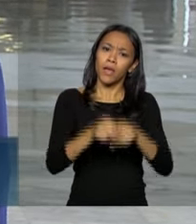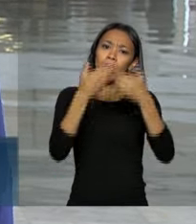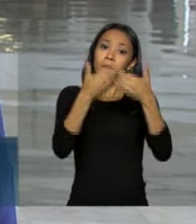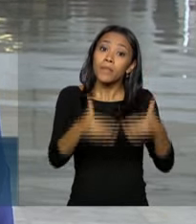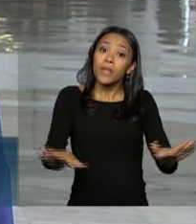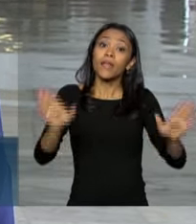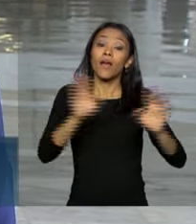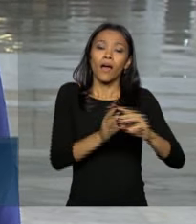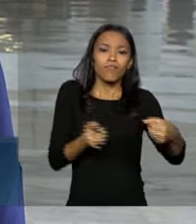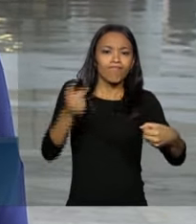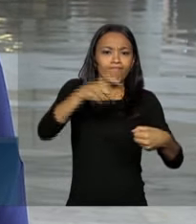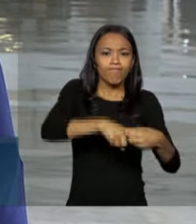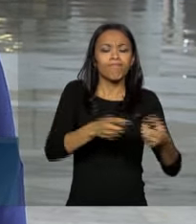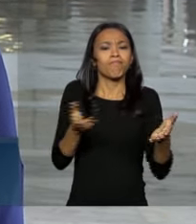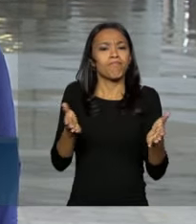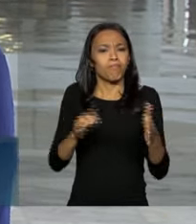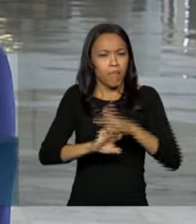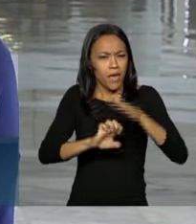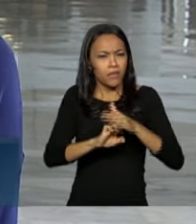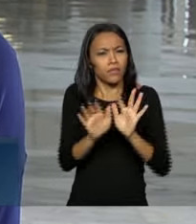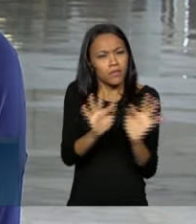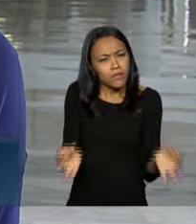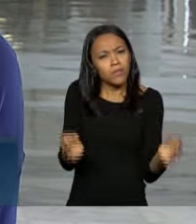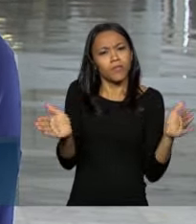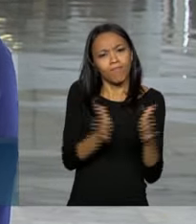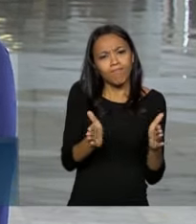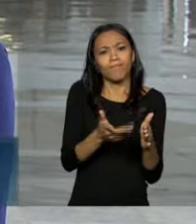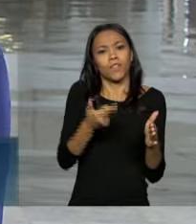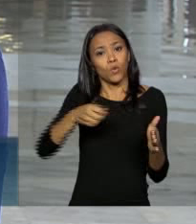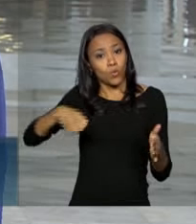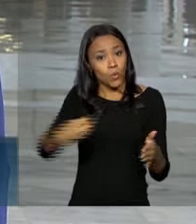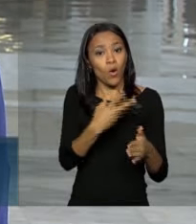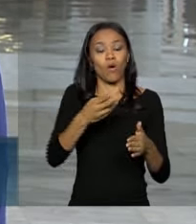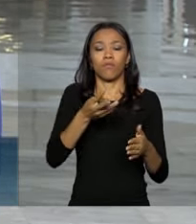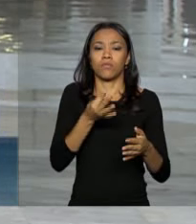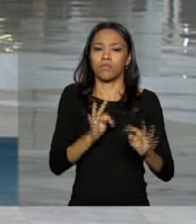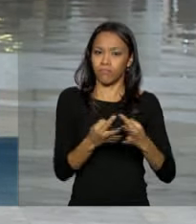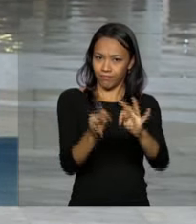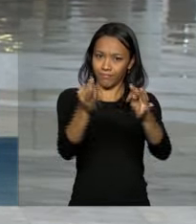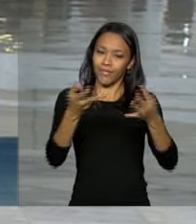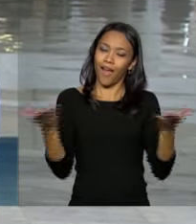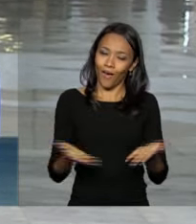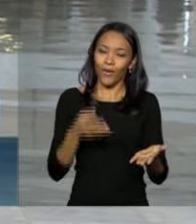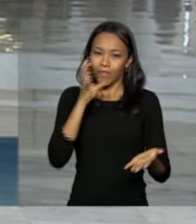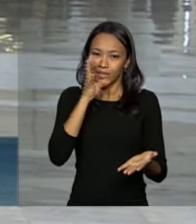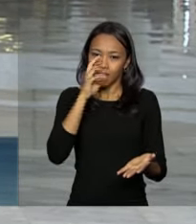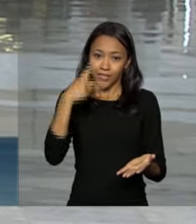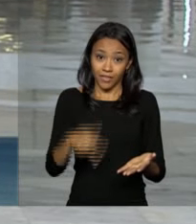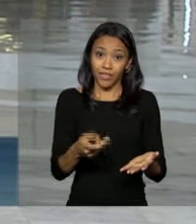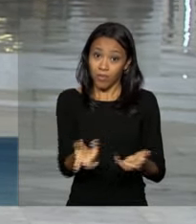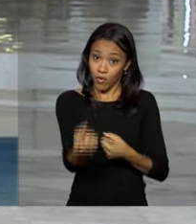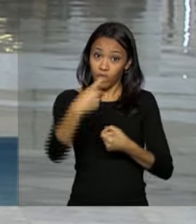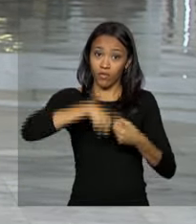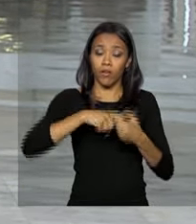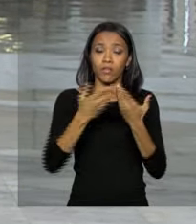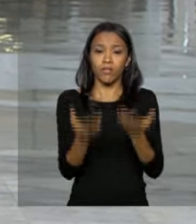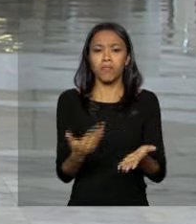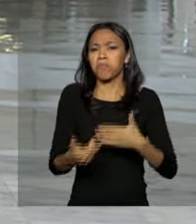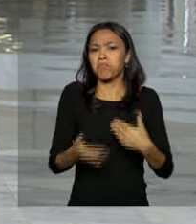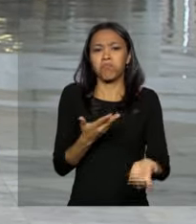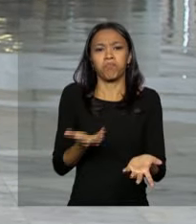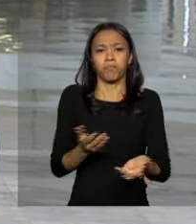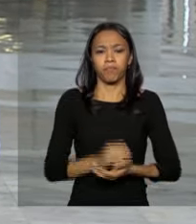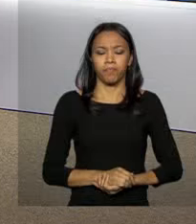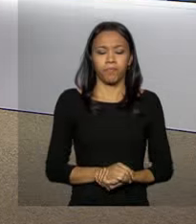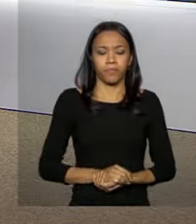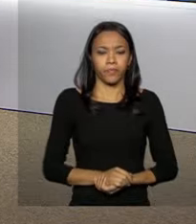no setor de médias e pequenas empresas inovadoras. Roberto, nós continuamos acompanhando tudo por aqui e voltamos com você a qualquer